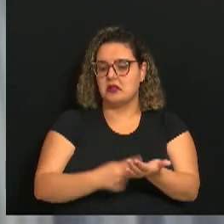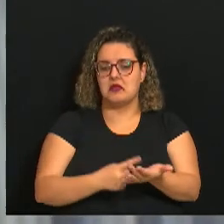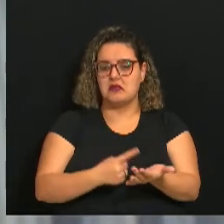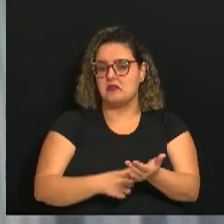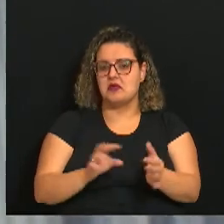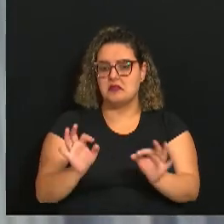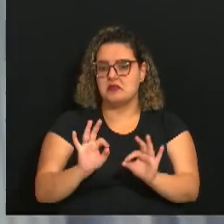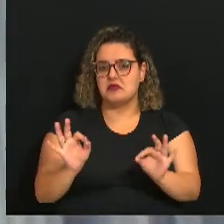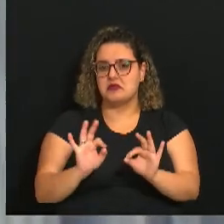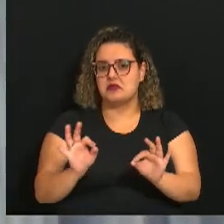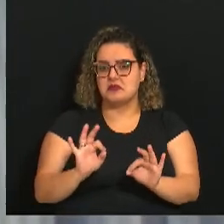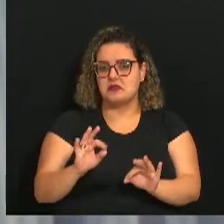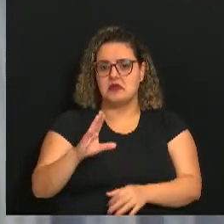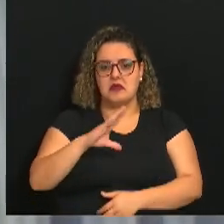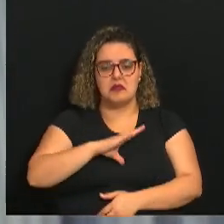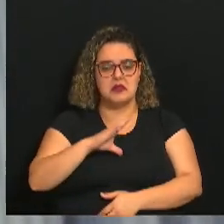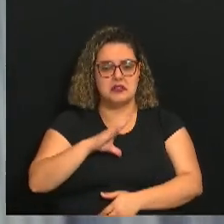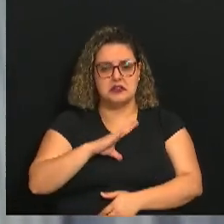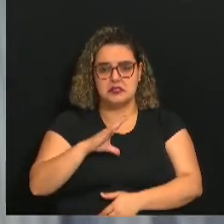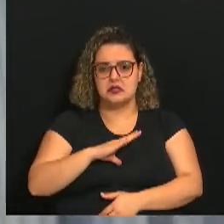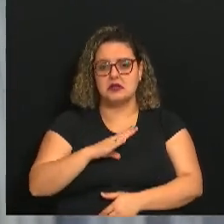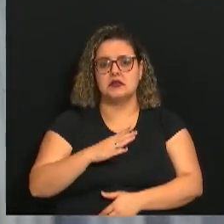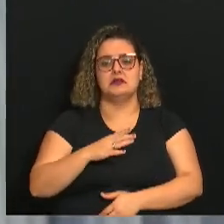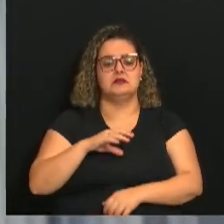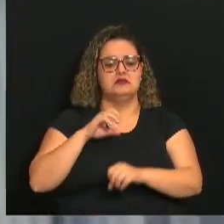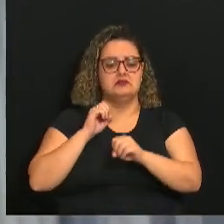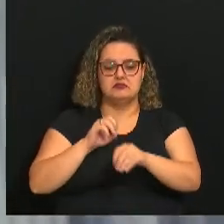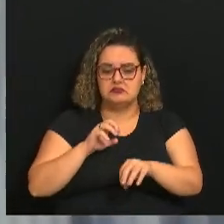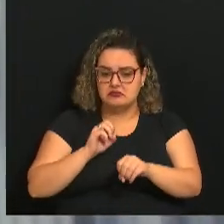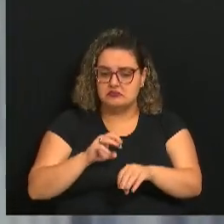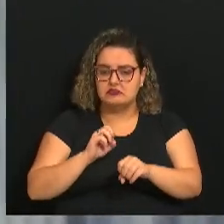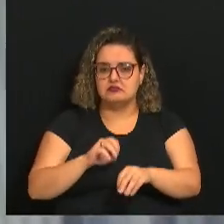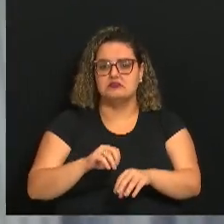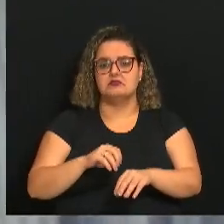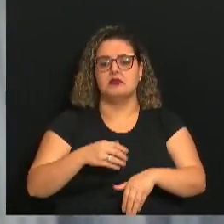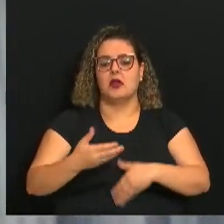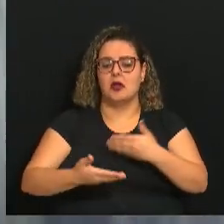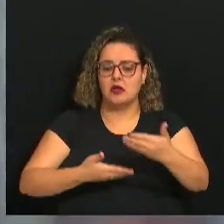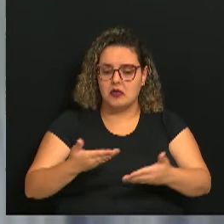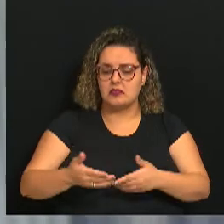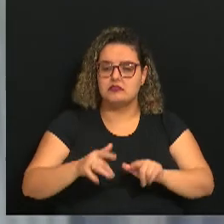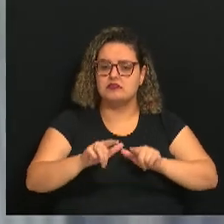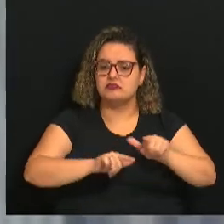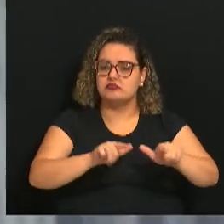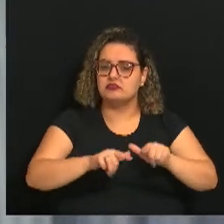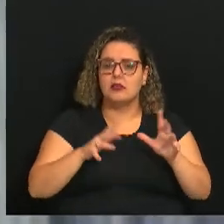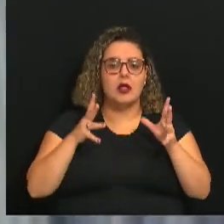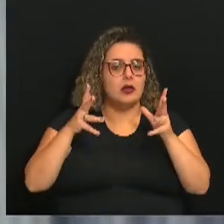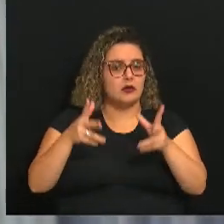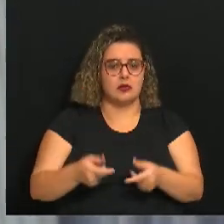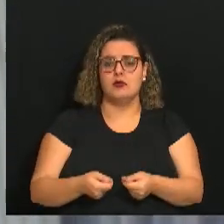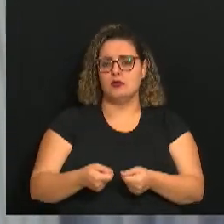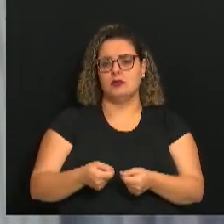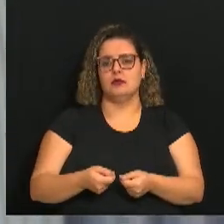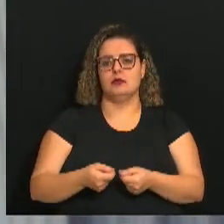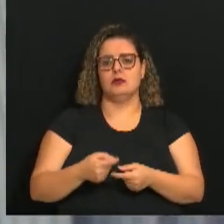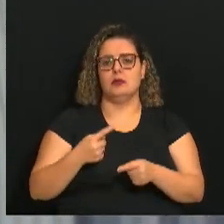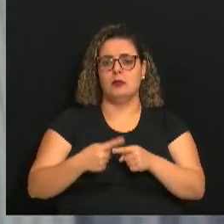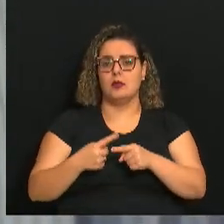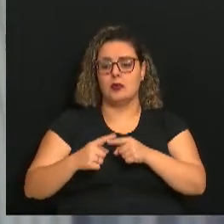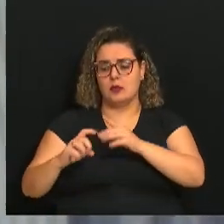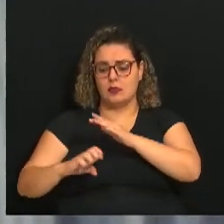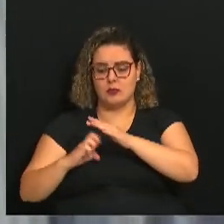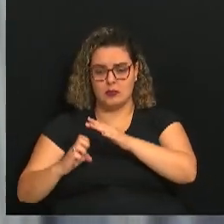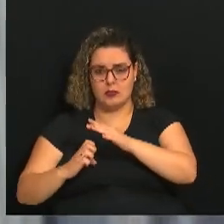com o município, com a educação, com os trabalhadores, com tudo. Porque uma empresa que trata mal o